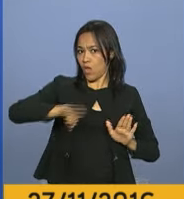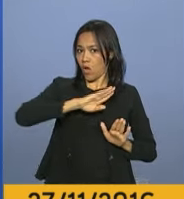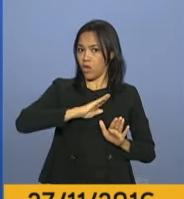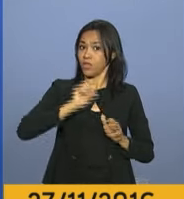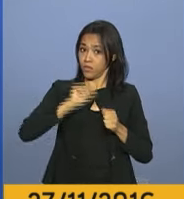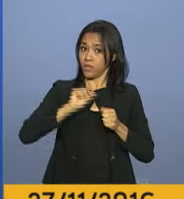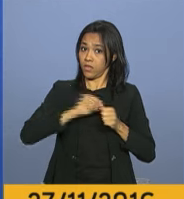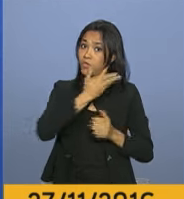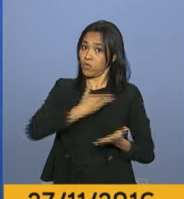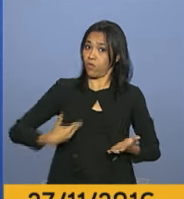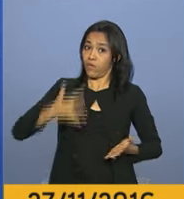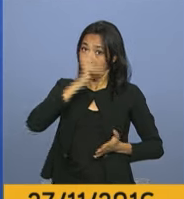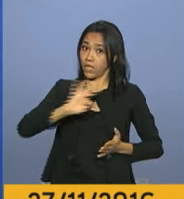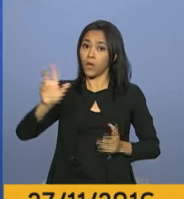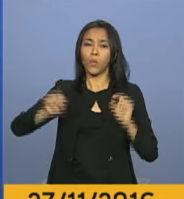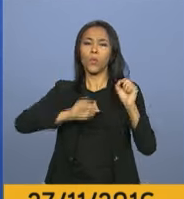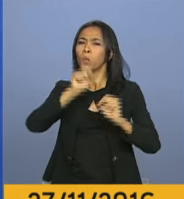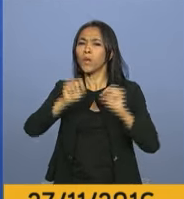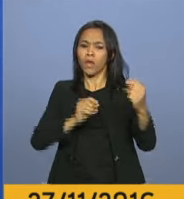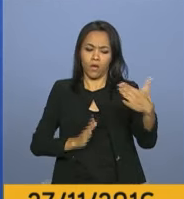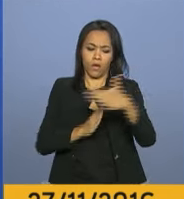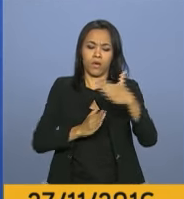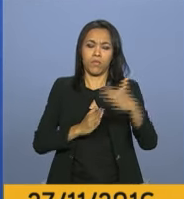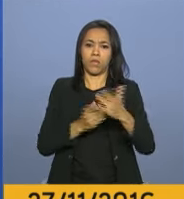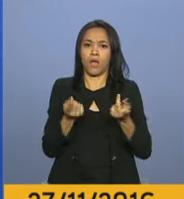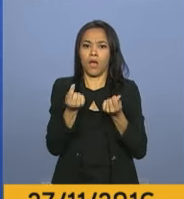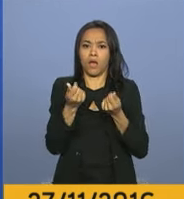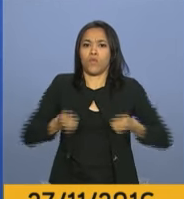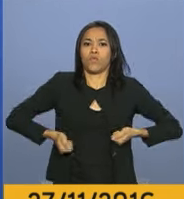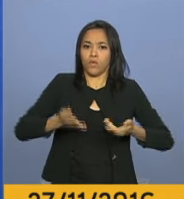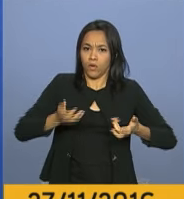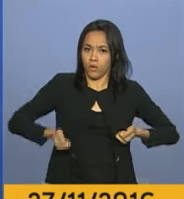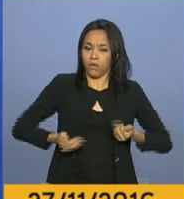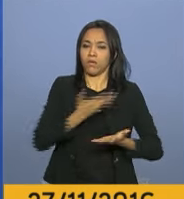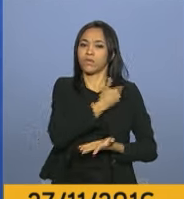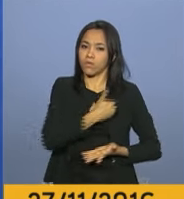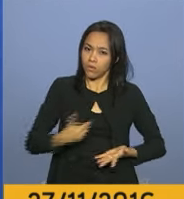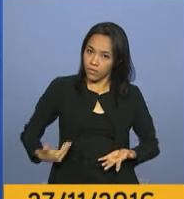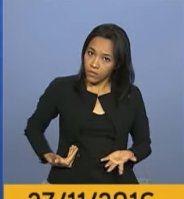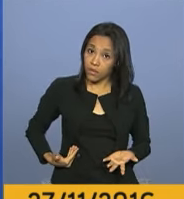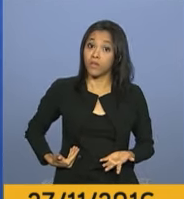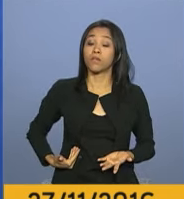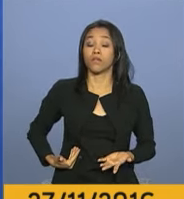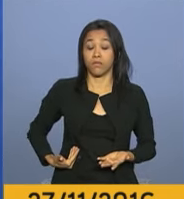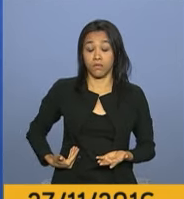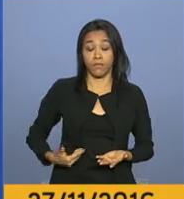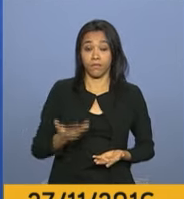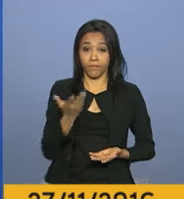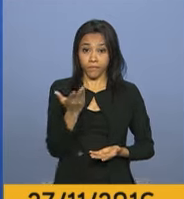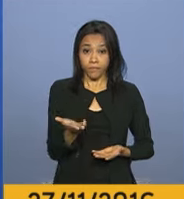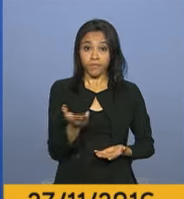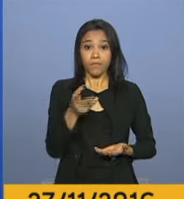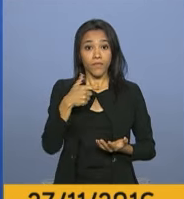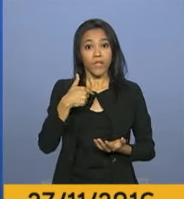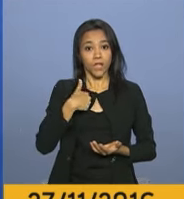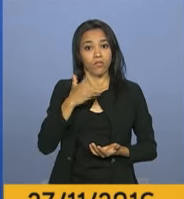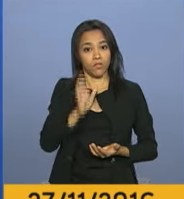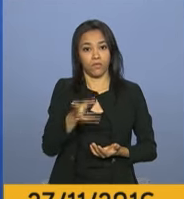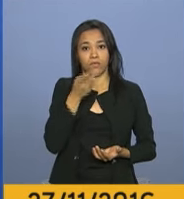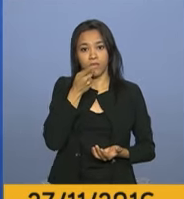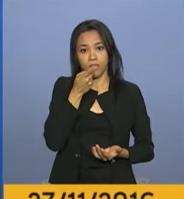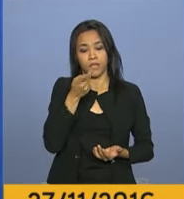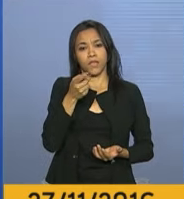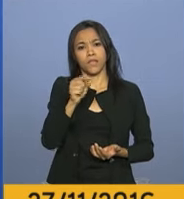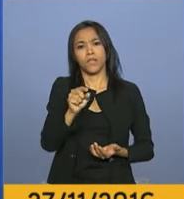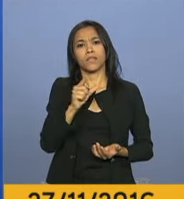na área federal, que é o teto de gastos, como farão em matéria previdenciária, como de igual maneira